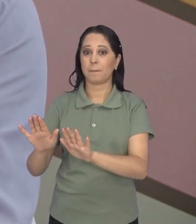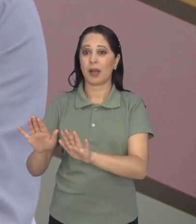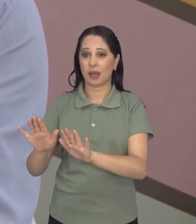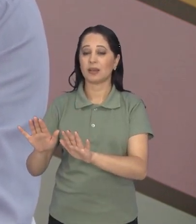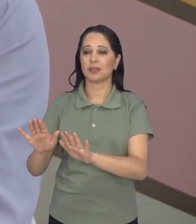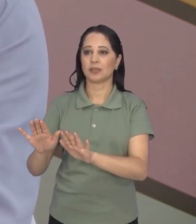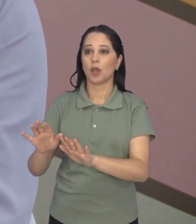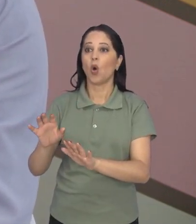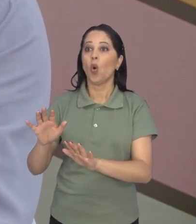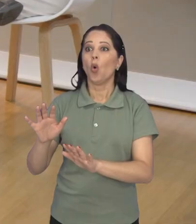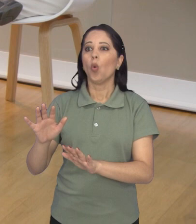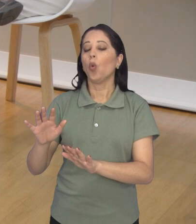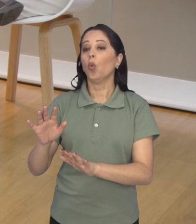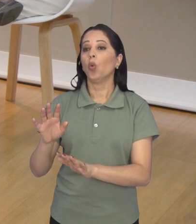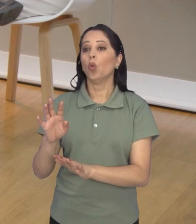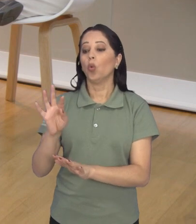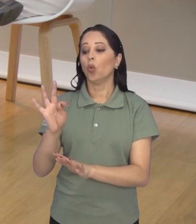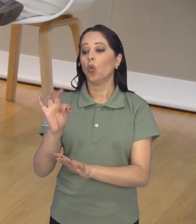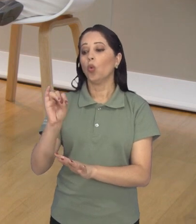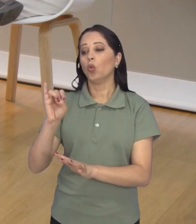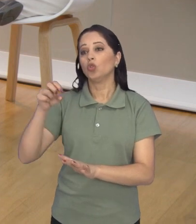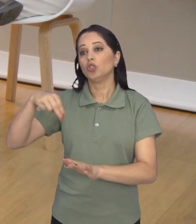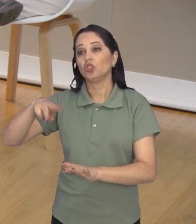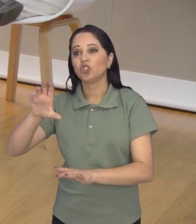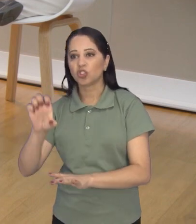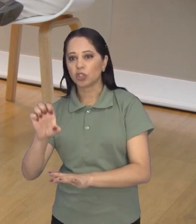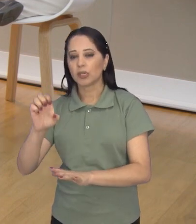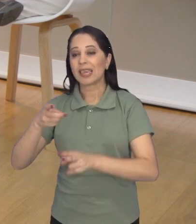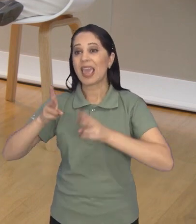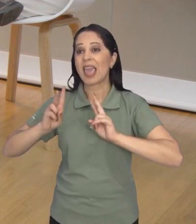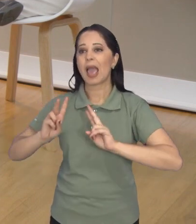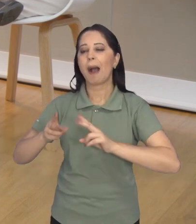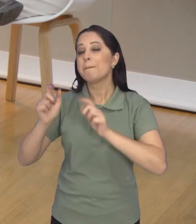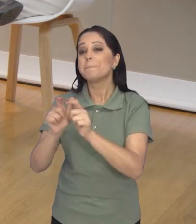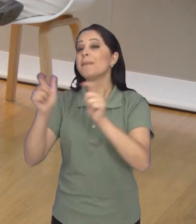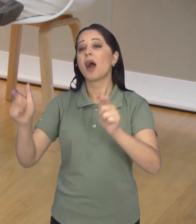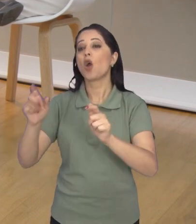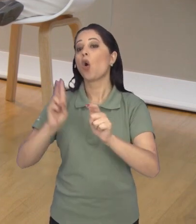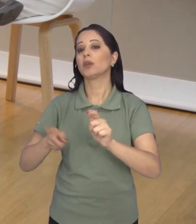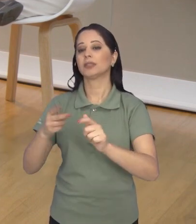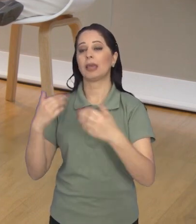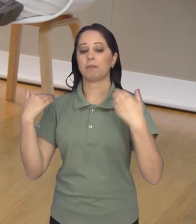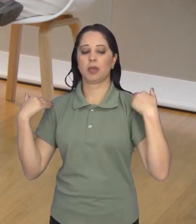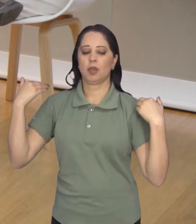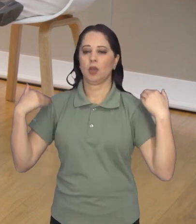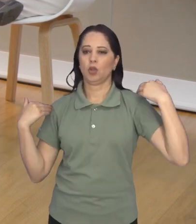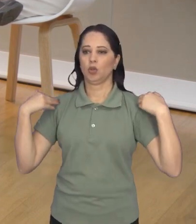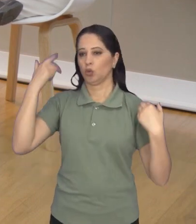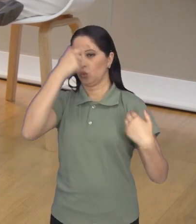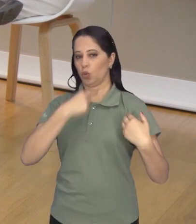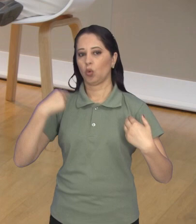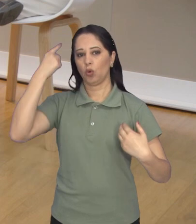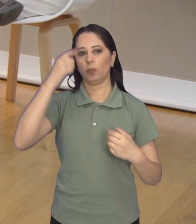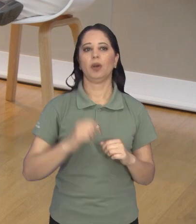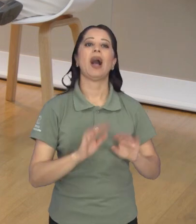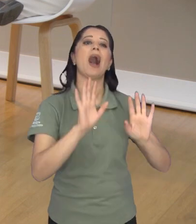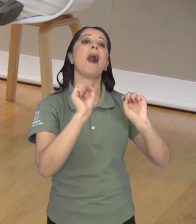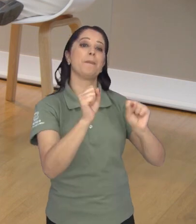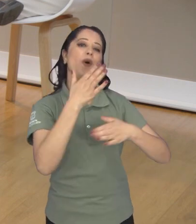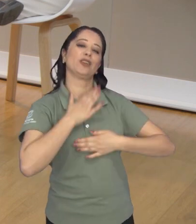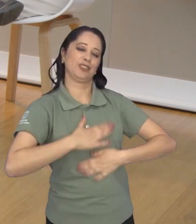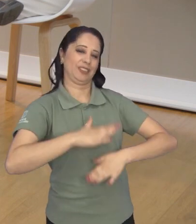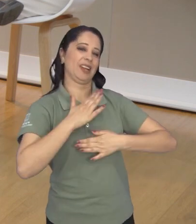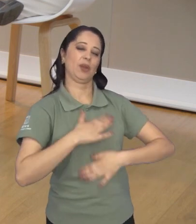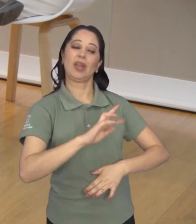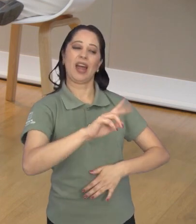falei inicialmente, sim, tem que ter mais, os né? tiques, eles tendem a ser predominantes na porção superior do corpo. É o mais comum. Tudo bem? Então a Selena